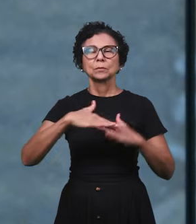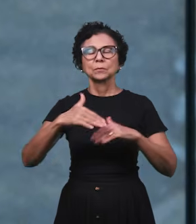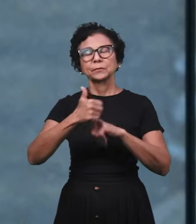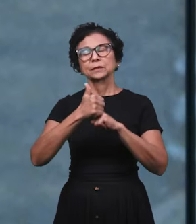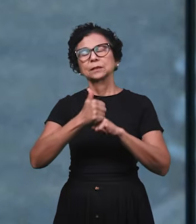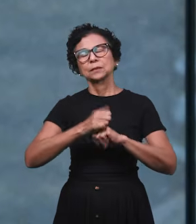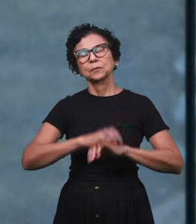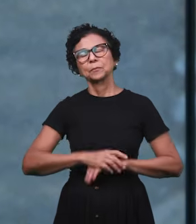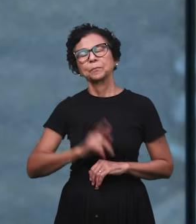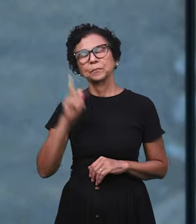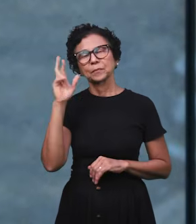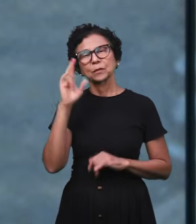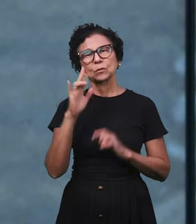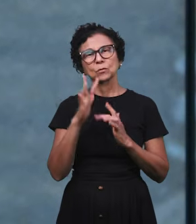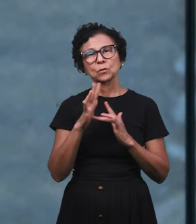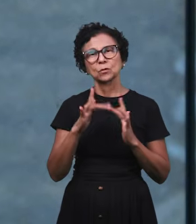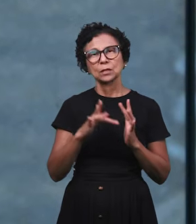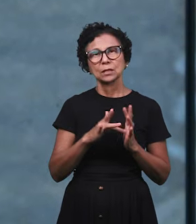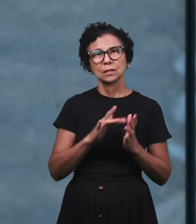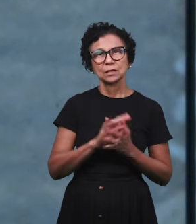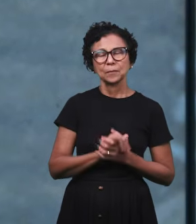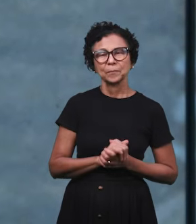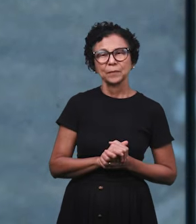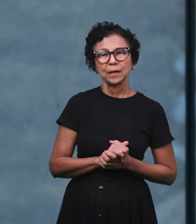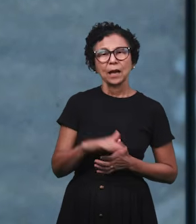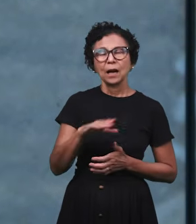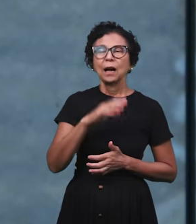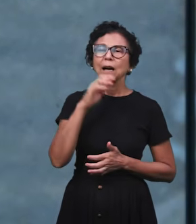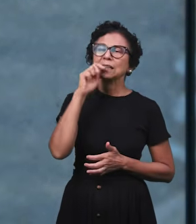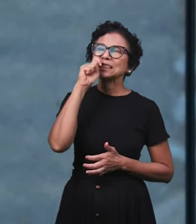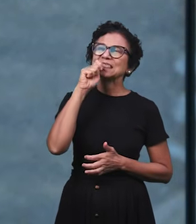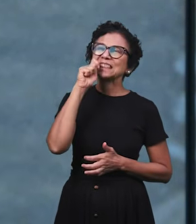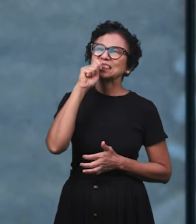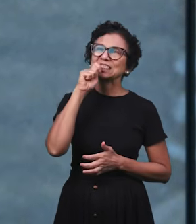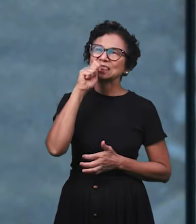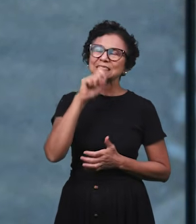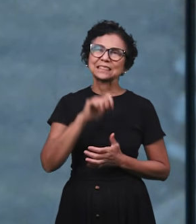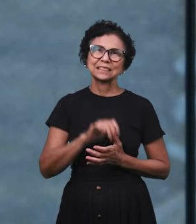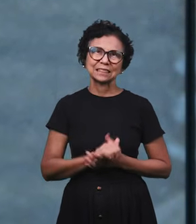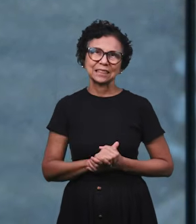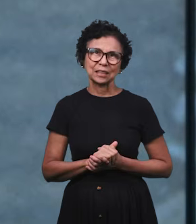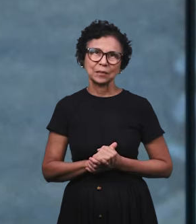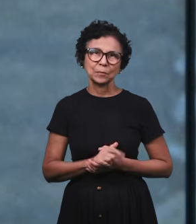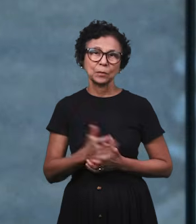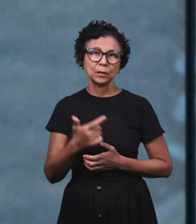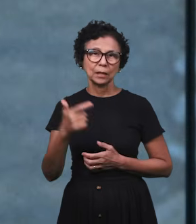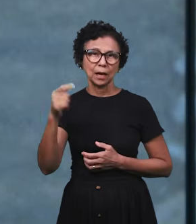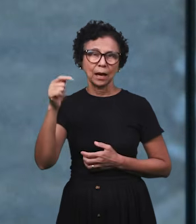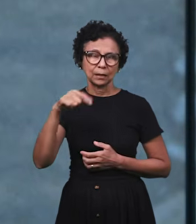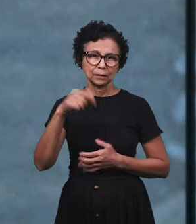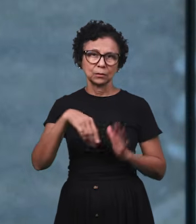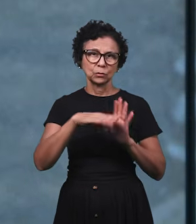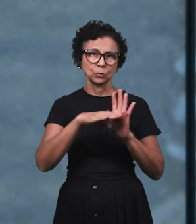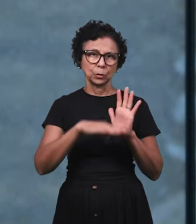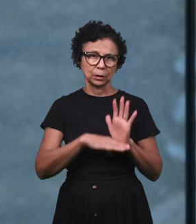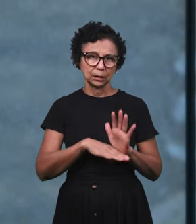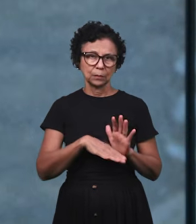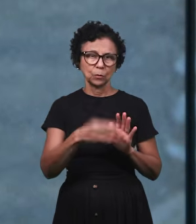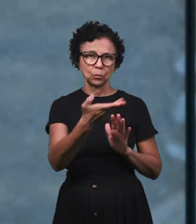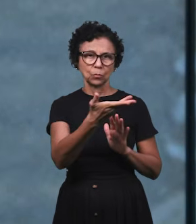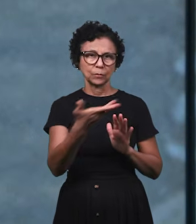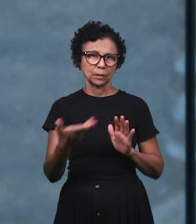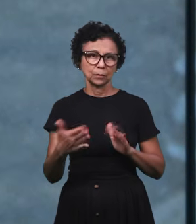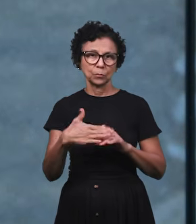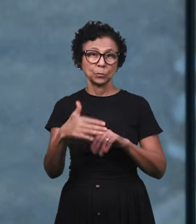Senhor Jesus, eu sou dentista. Amei o tema, é porque a gente trouxe aqui um profissional da área, um pastor, para falar